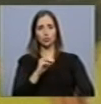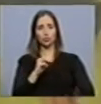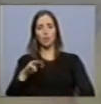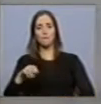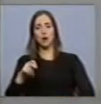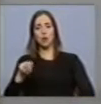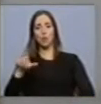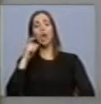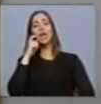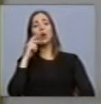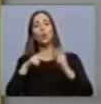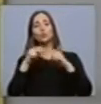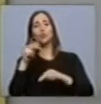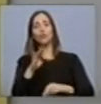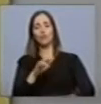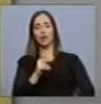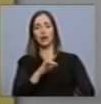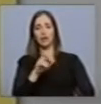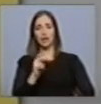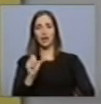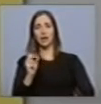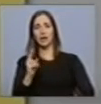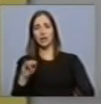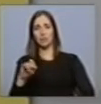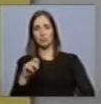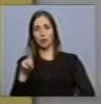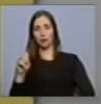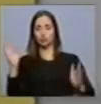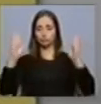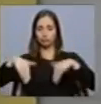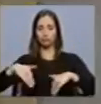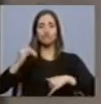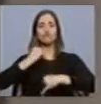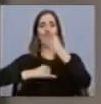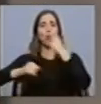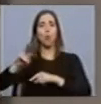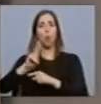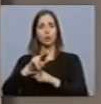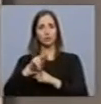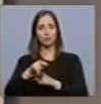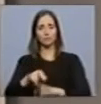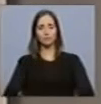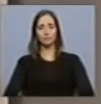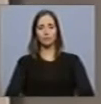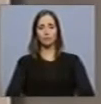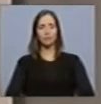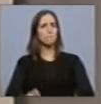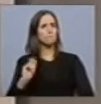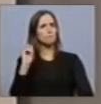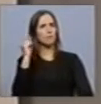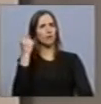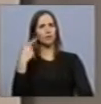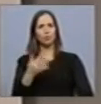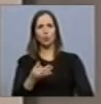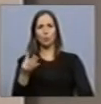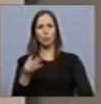por Faria Guimarães, entretanto demolido para dar lugar ao Coliseu. Foi a primeira vez que o Porto